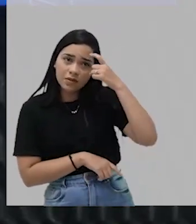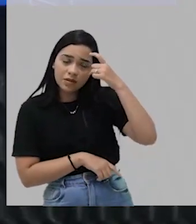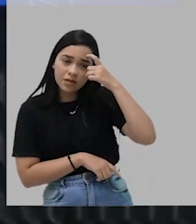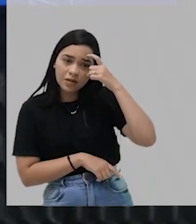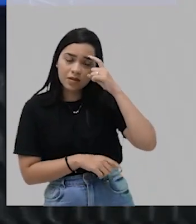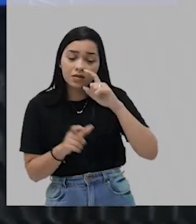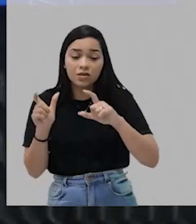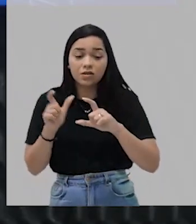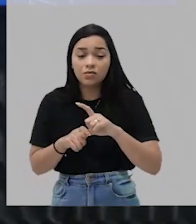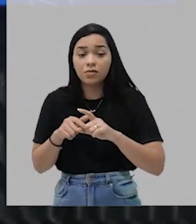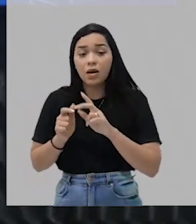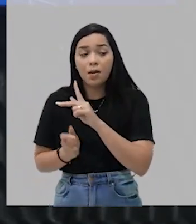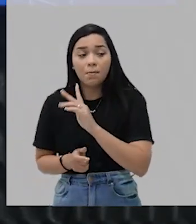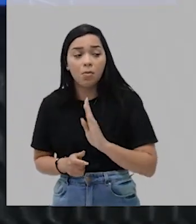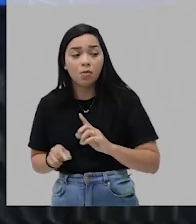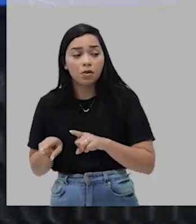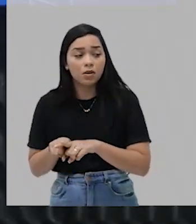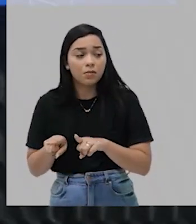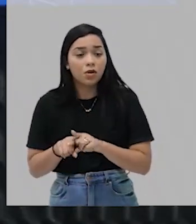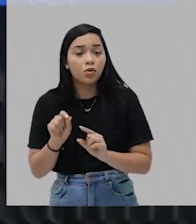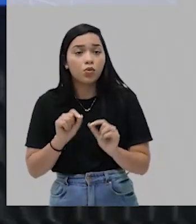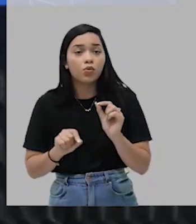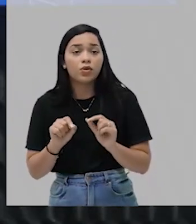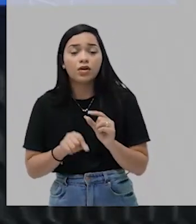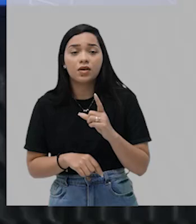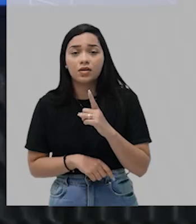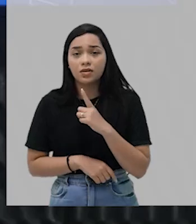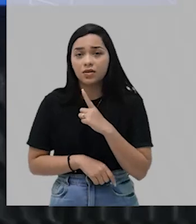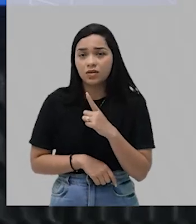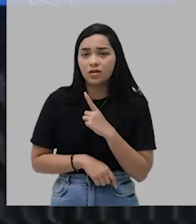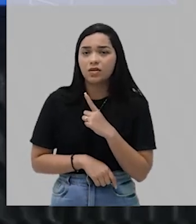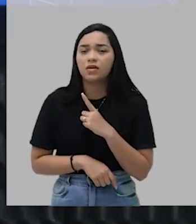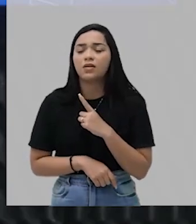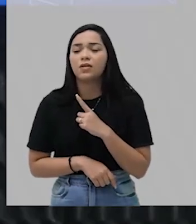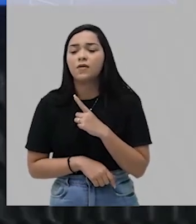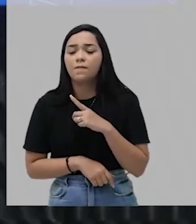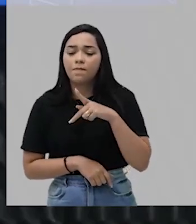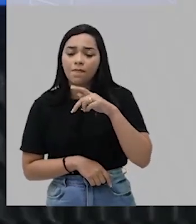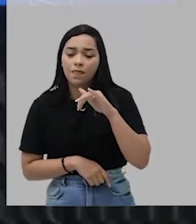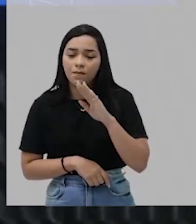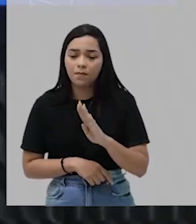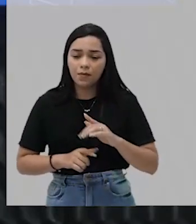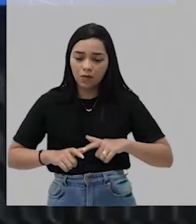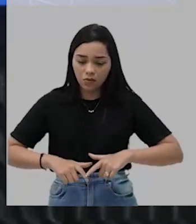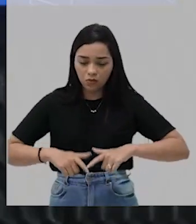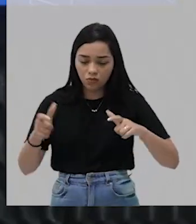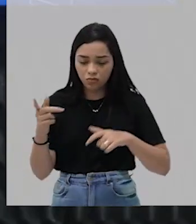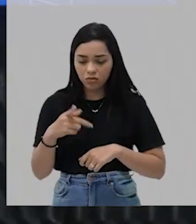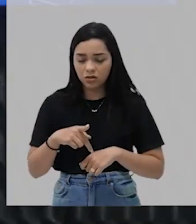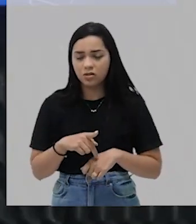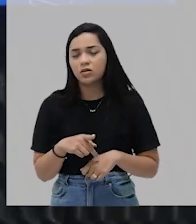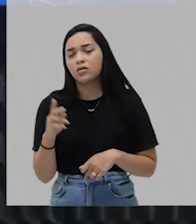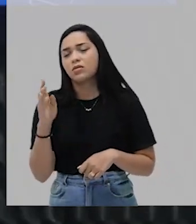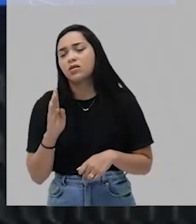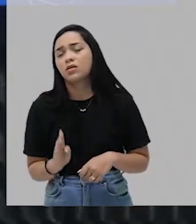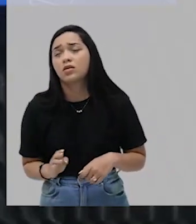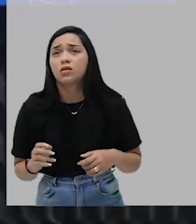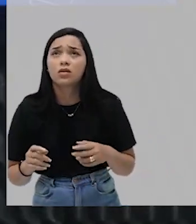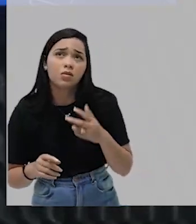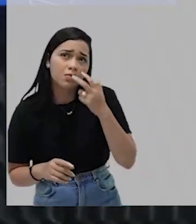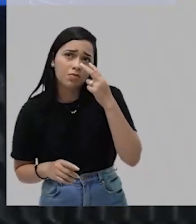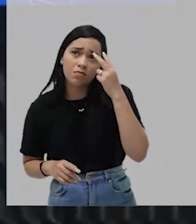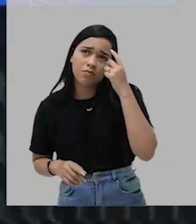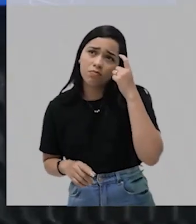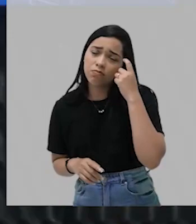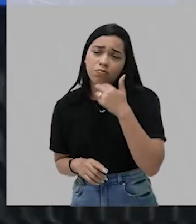dívida pública. É preciso, na verdade, fazer o PIB voltar a crescer no país. Não dá para pensar